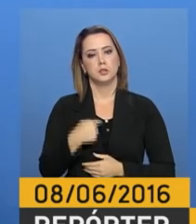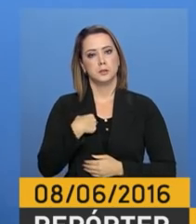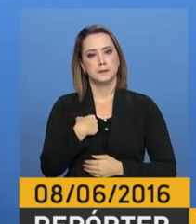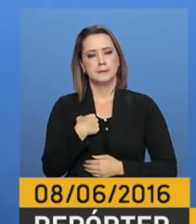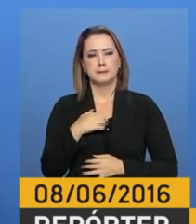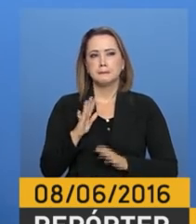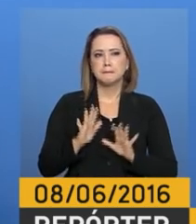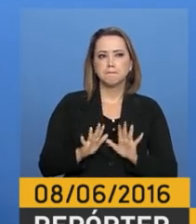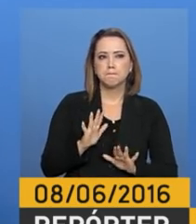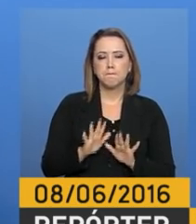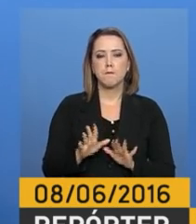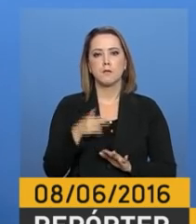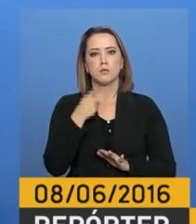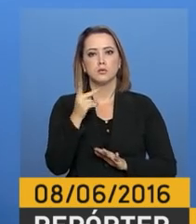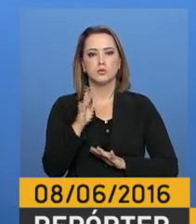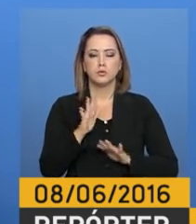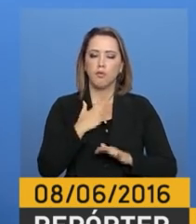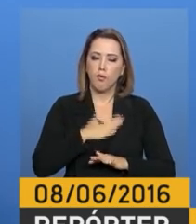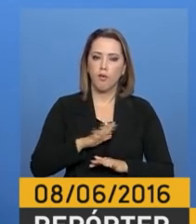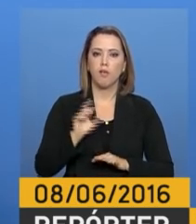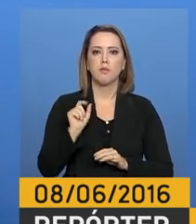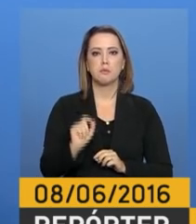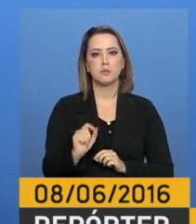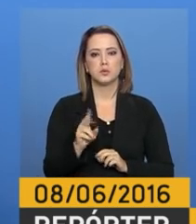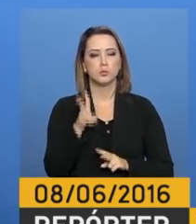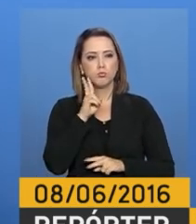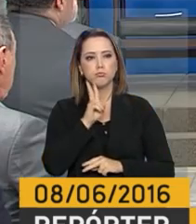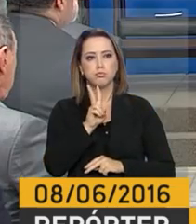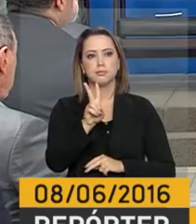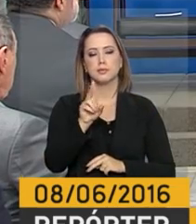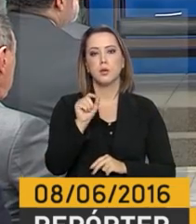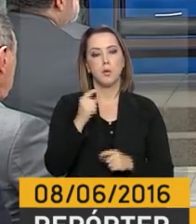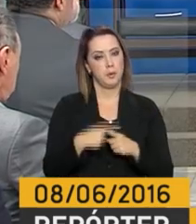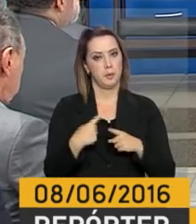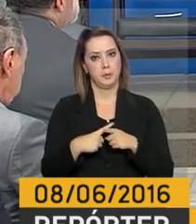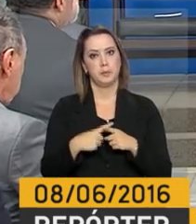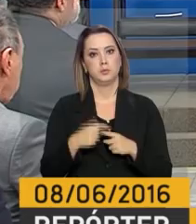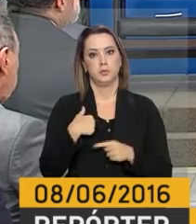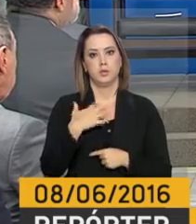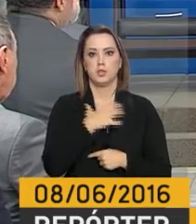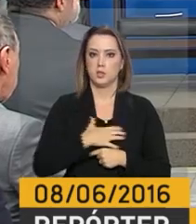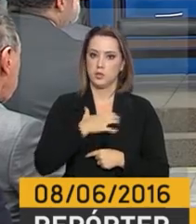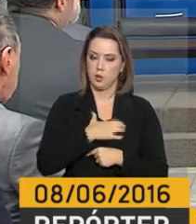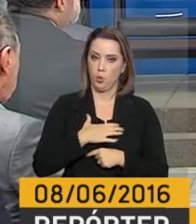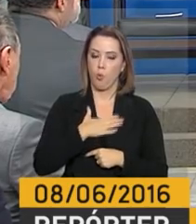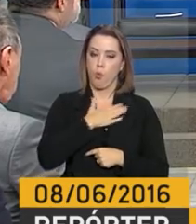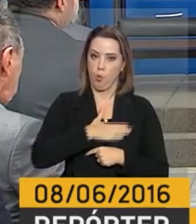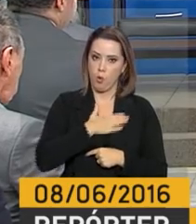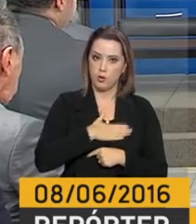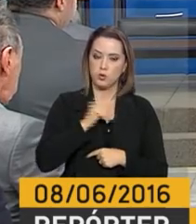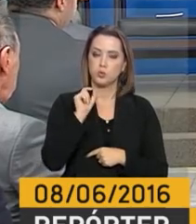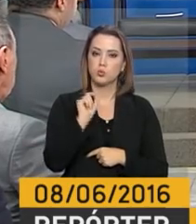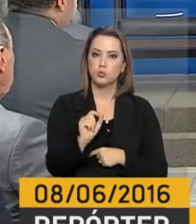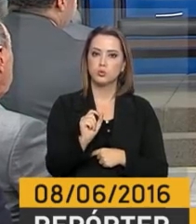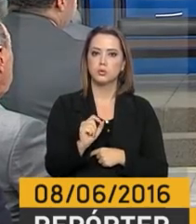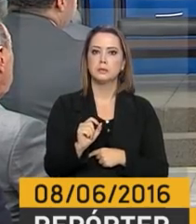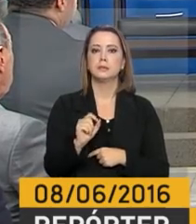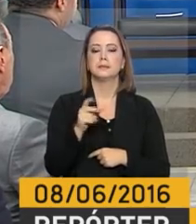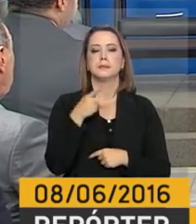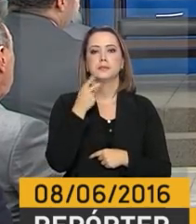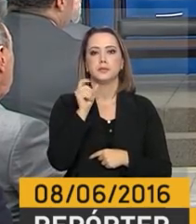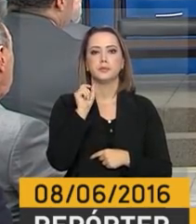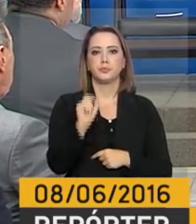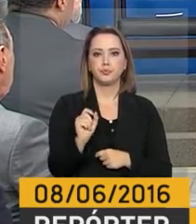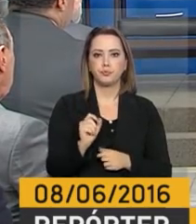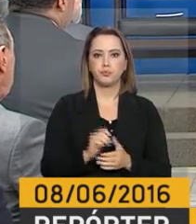cauteloso nas minhas ah previsões porque eu gosto de seguir aquela ah máxima